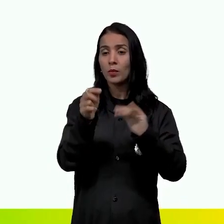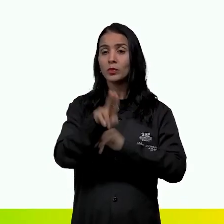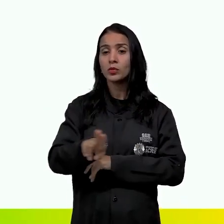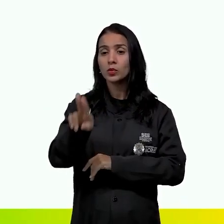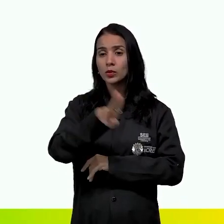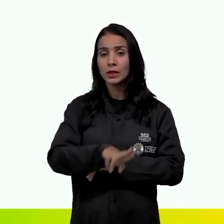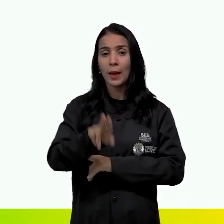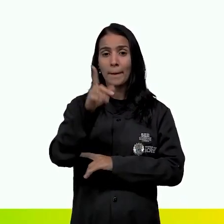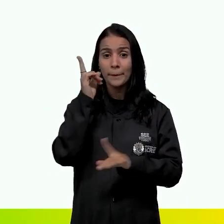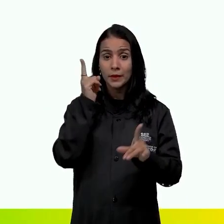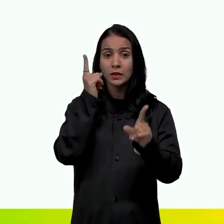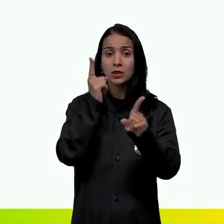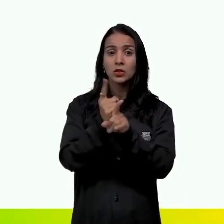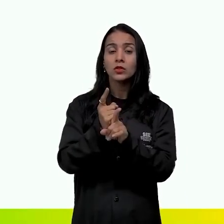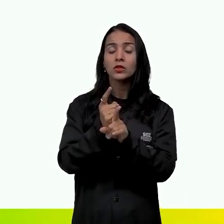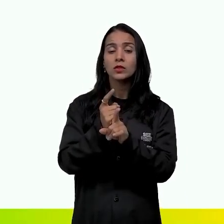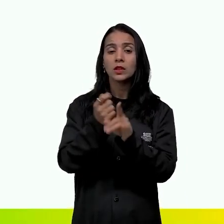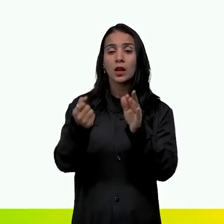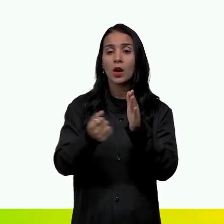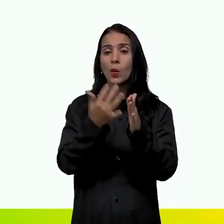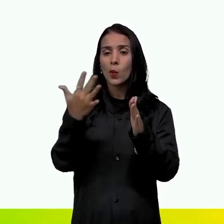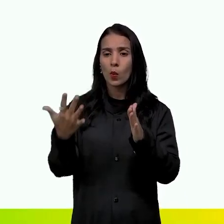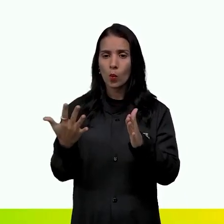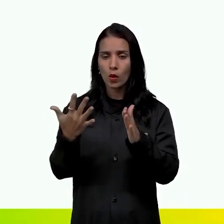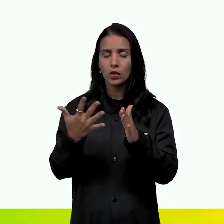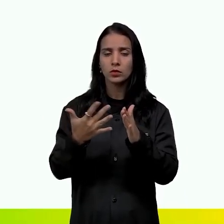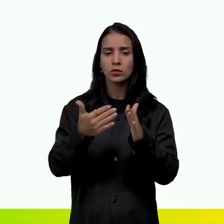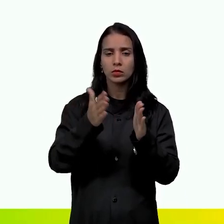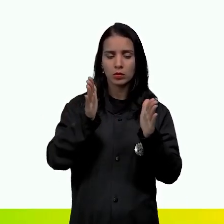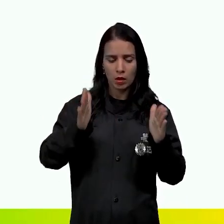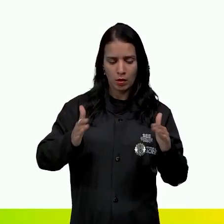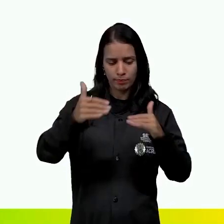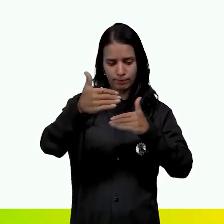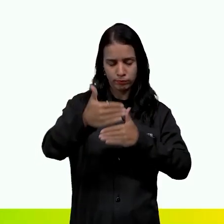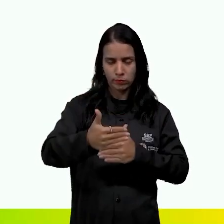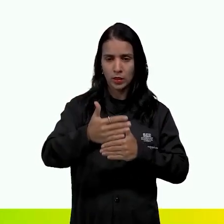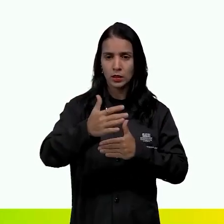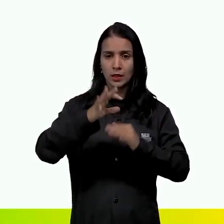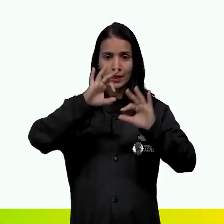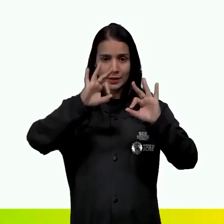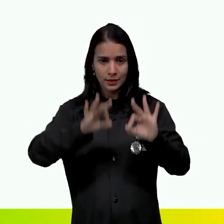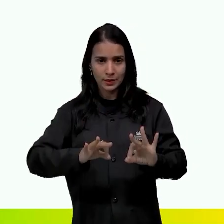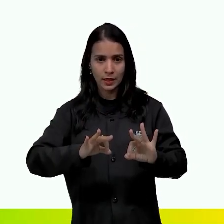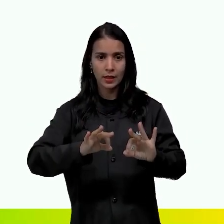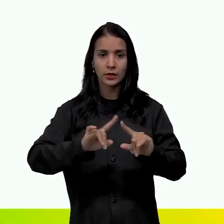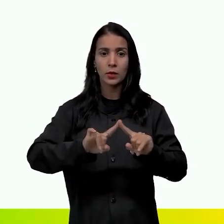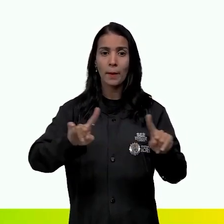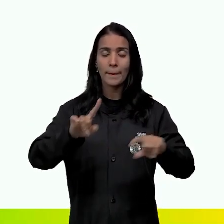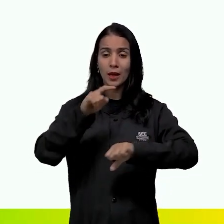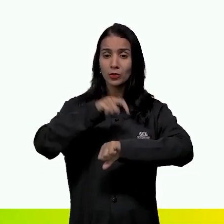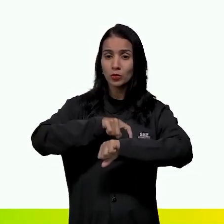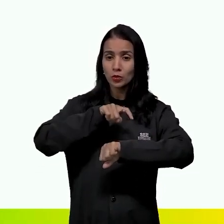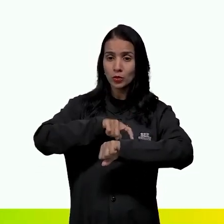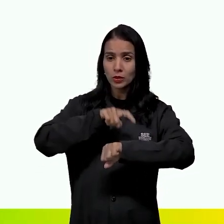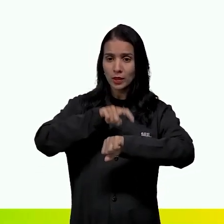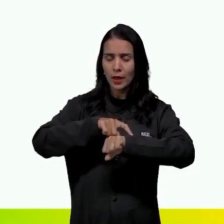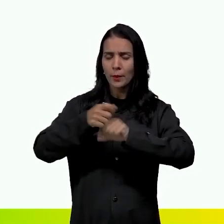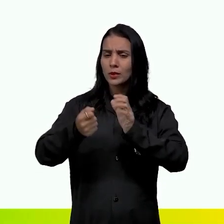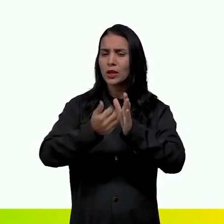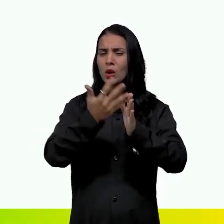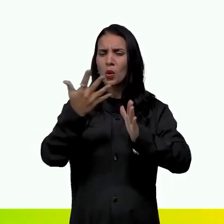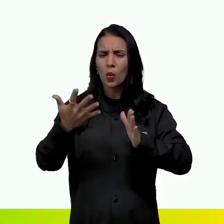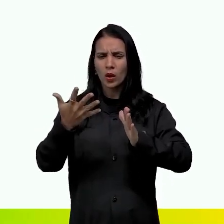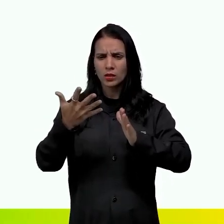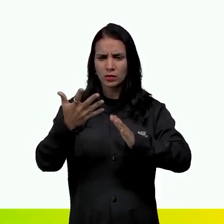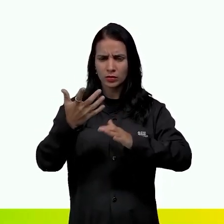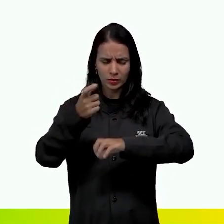da coluna de líquido dentro desse tanque, em função do tempo que é dado em segundos? Então, a